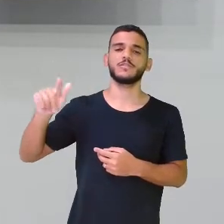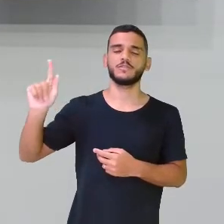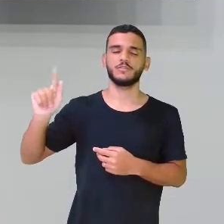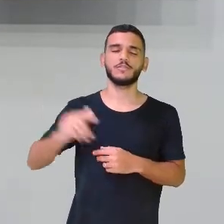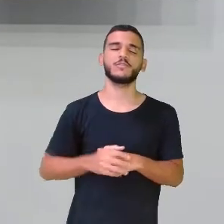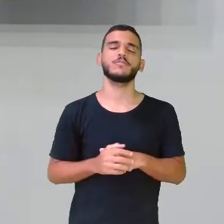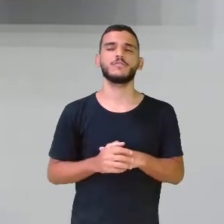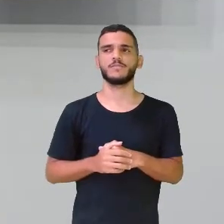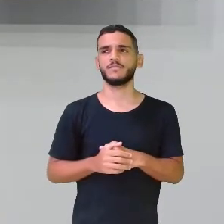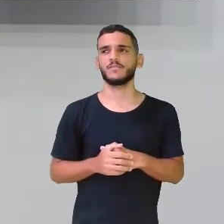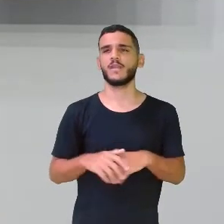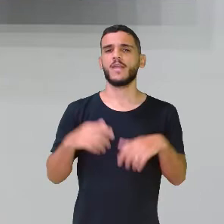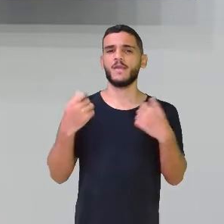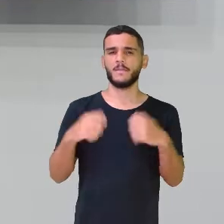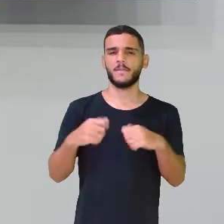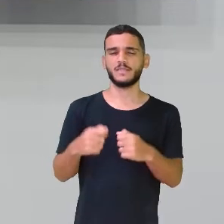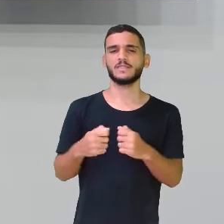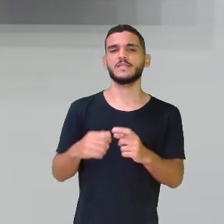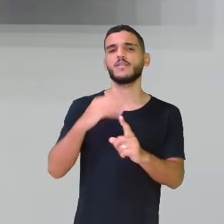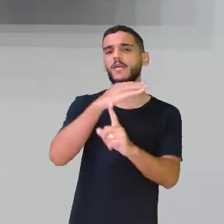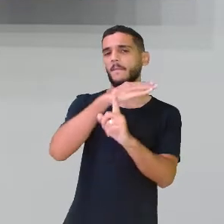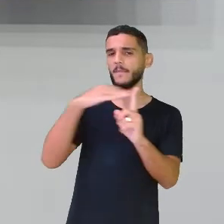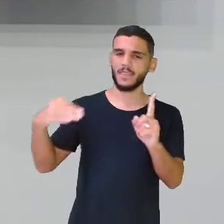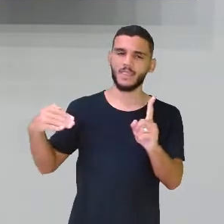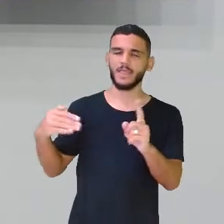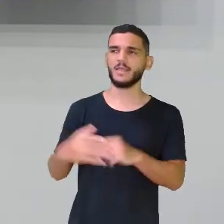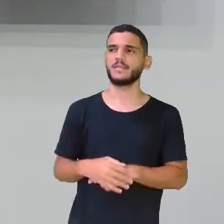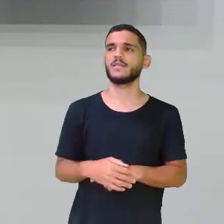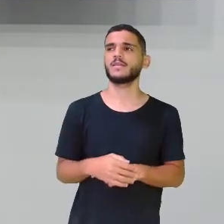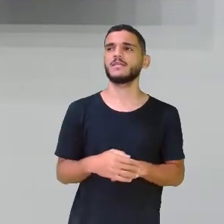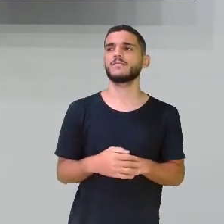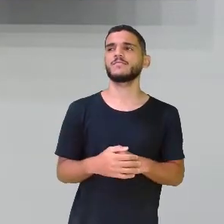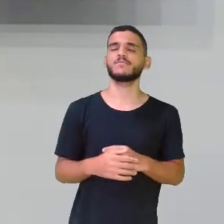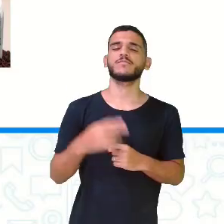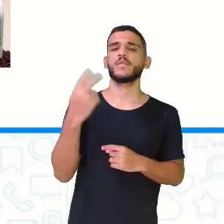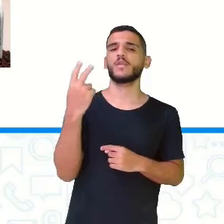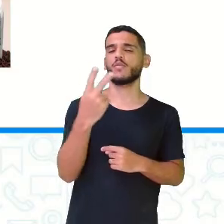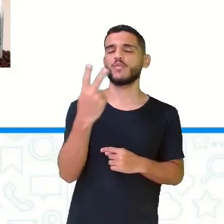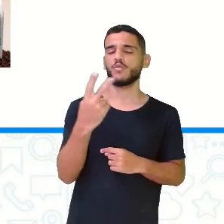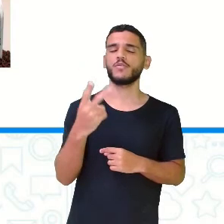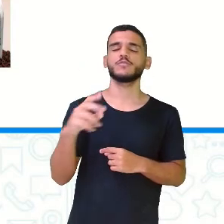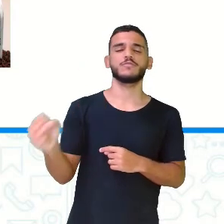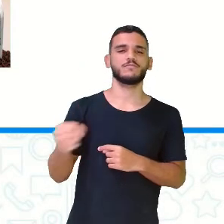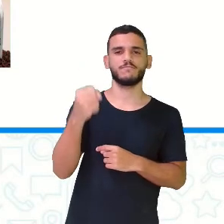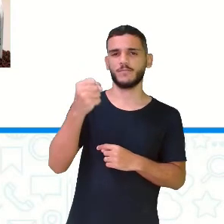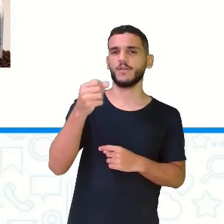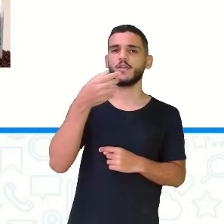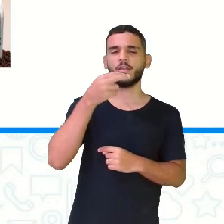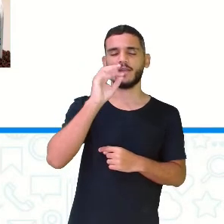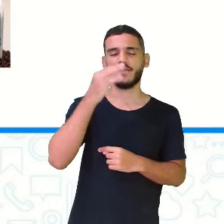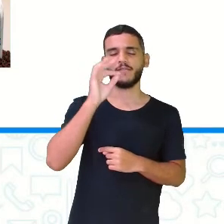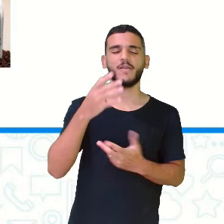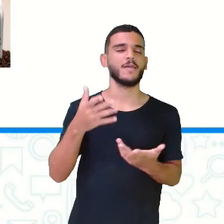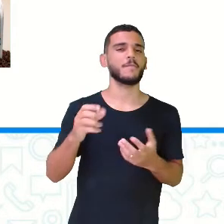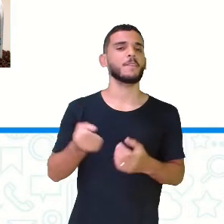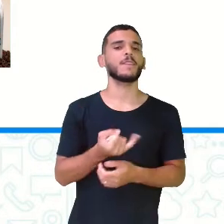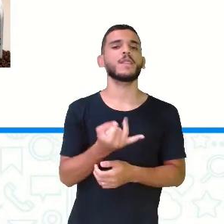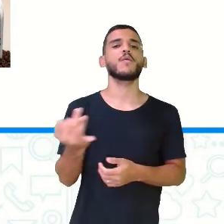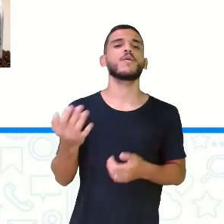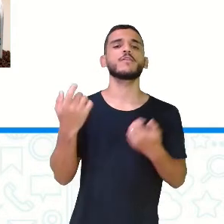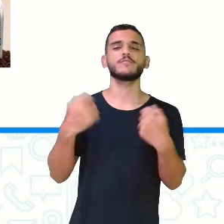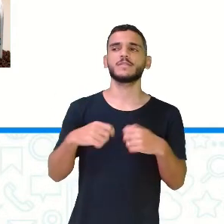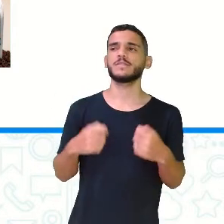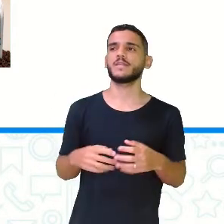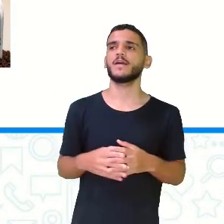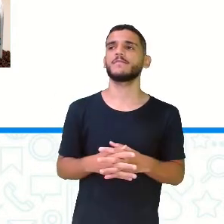meio quilo. Metade dessa quantidade. Mais 2 pacotes. Quantos pacotes eu vou